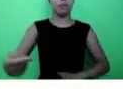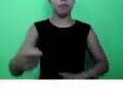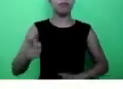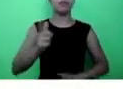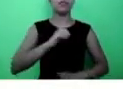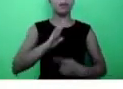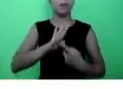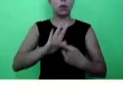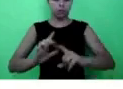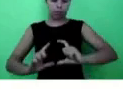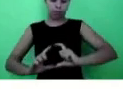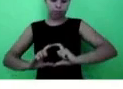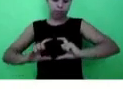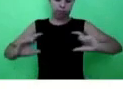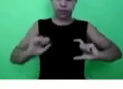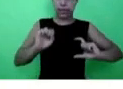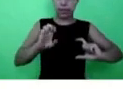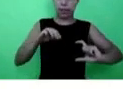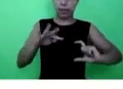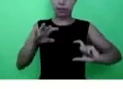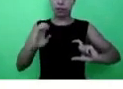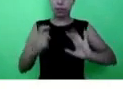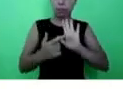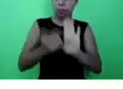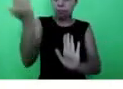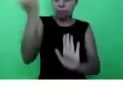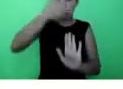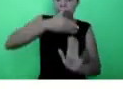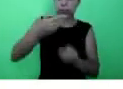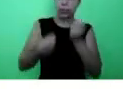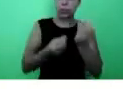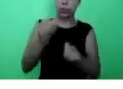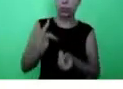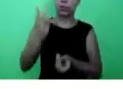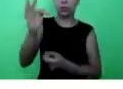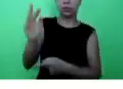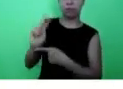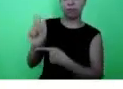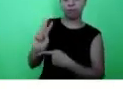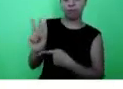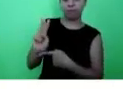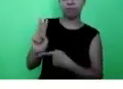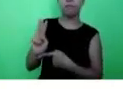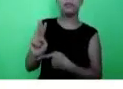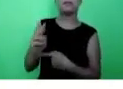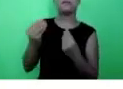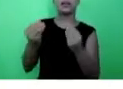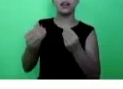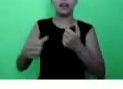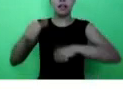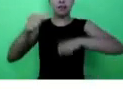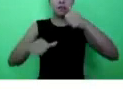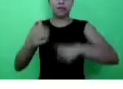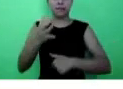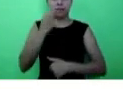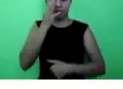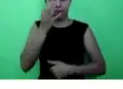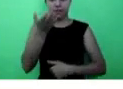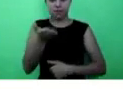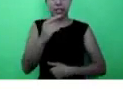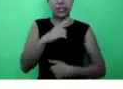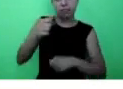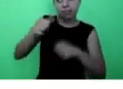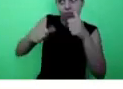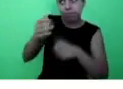semente para que este seja utilizada para futuras conferências, né, que é para fins de auditoria. Daremos início ao